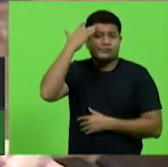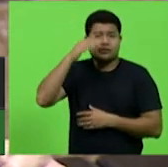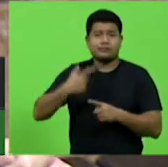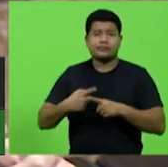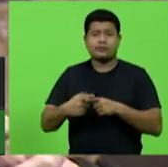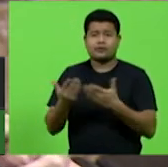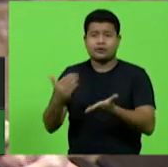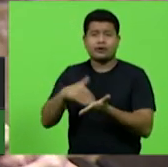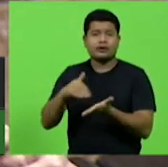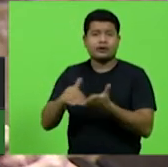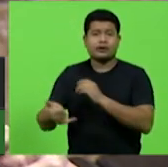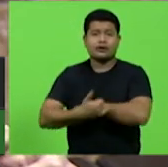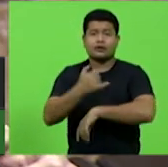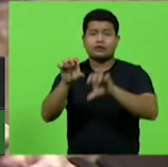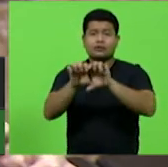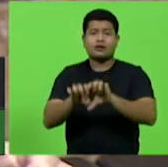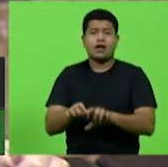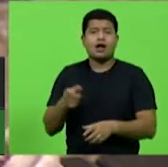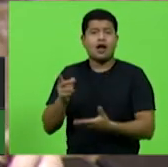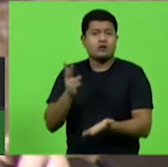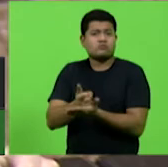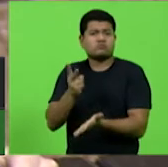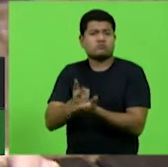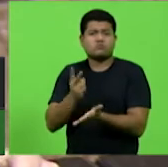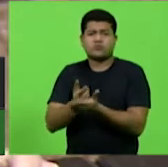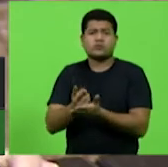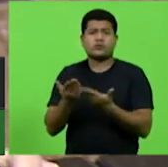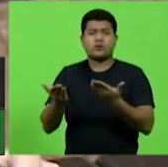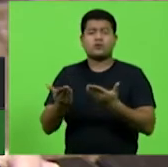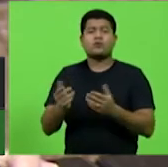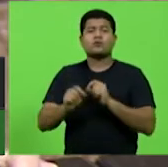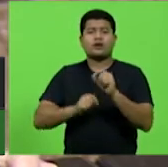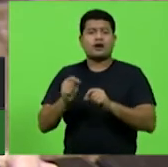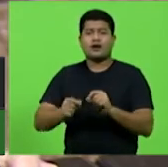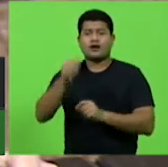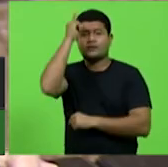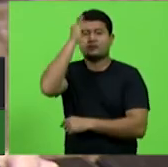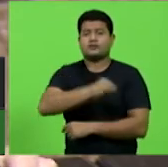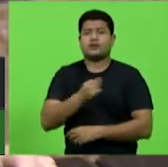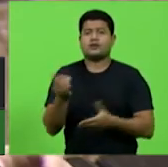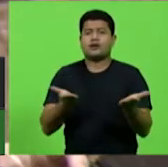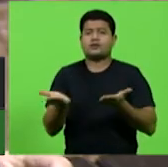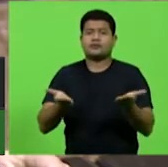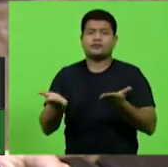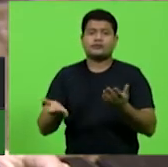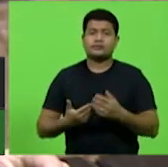Infraestrutura insiste em não fazer uma licitação, em não abrir o mercado.